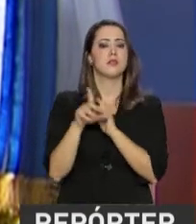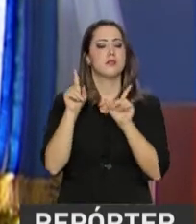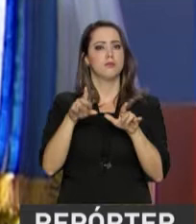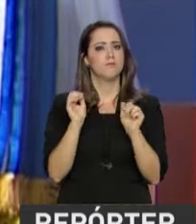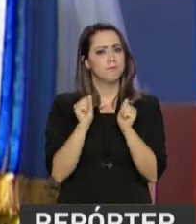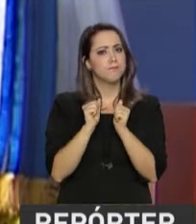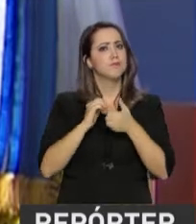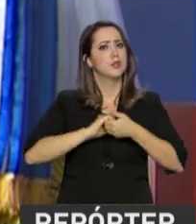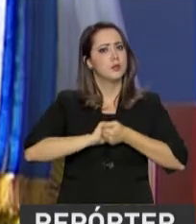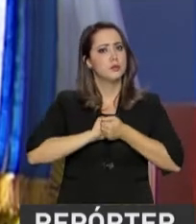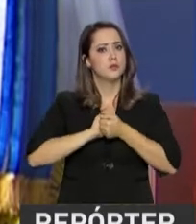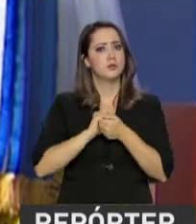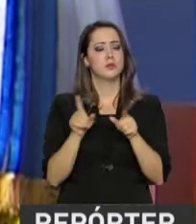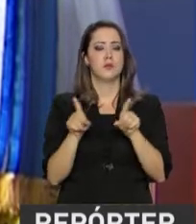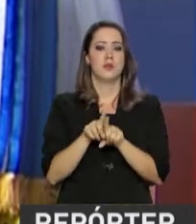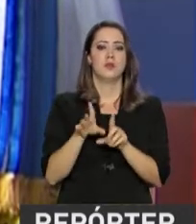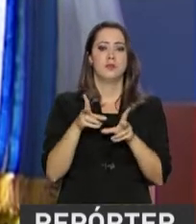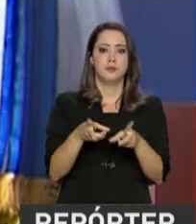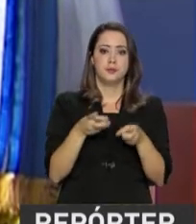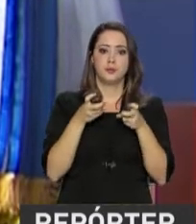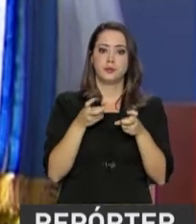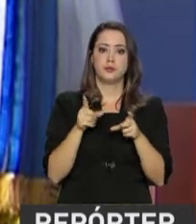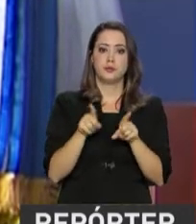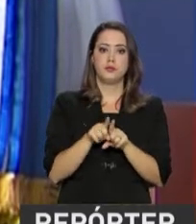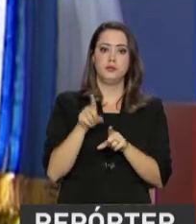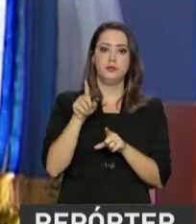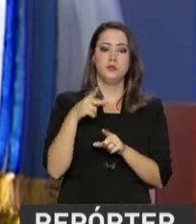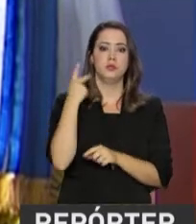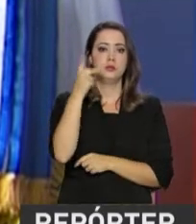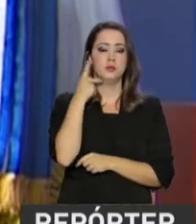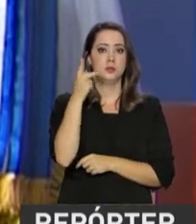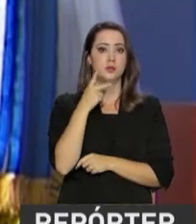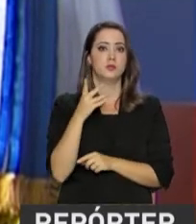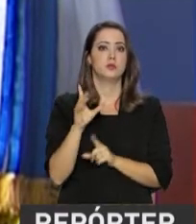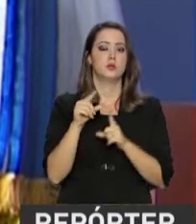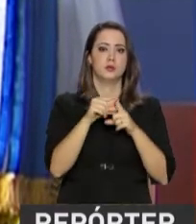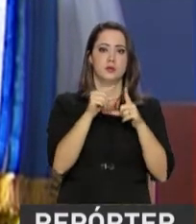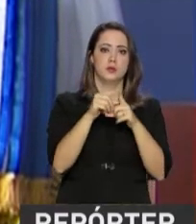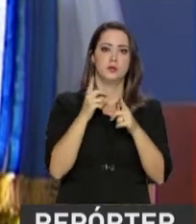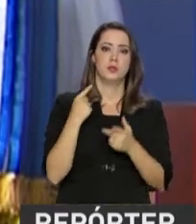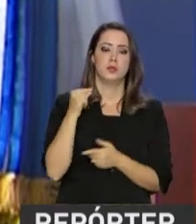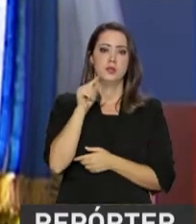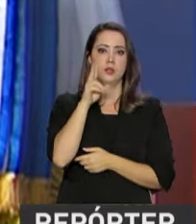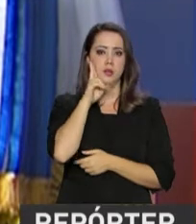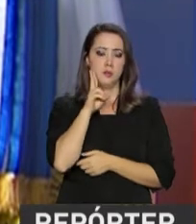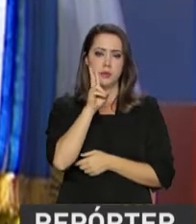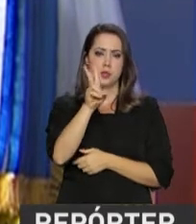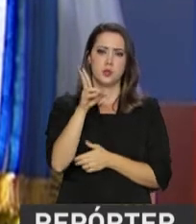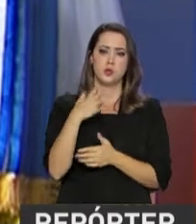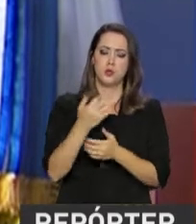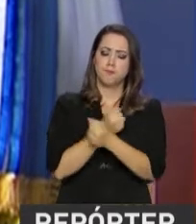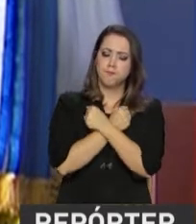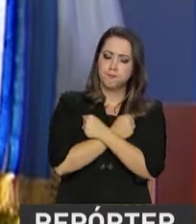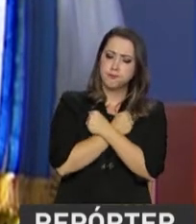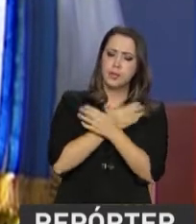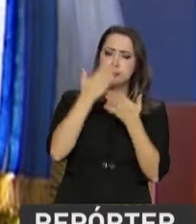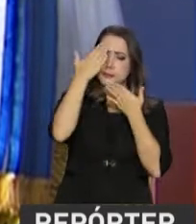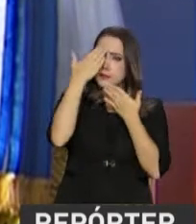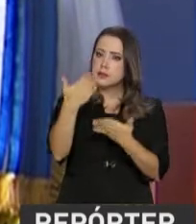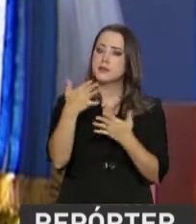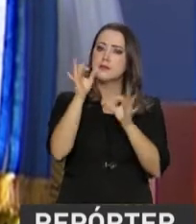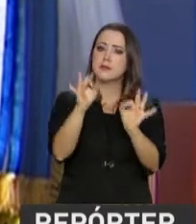é fraternidade no sentido no sentido político da palavra aquela coisa da pessoa agradecer fraternalmente